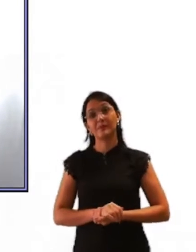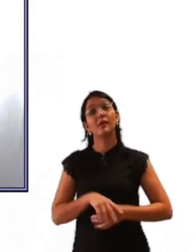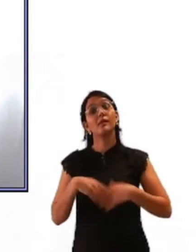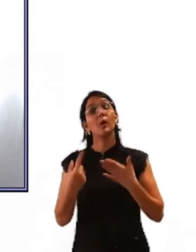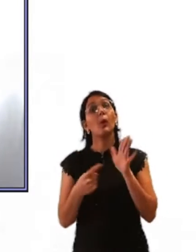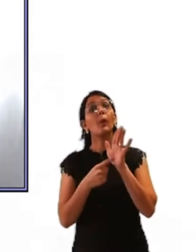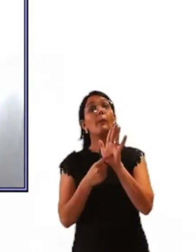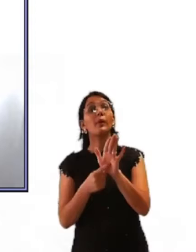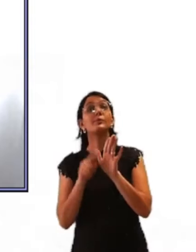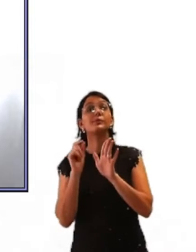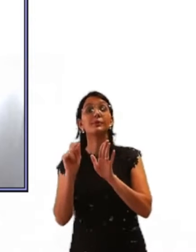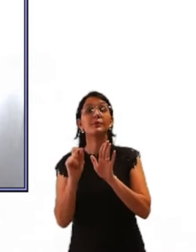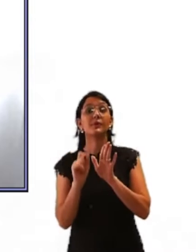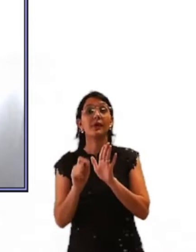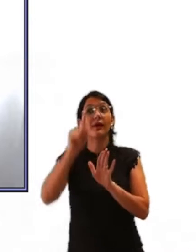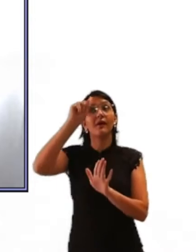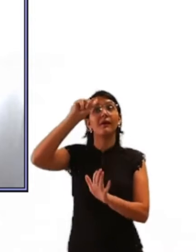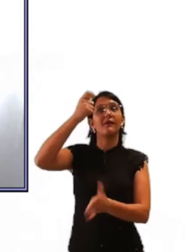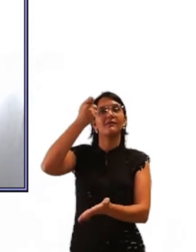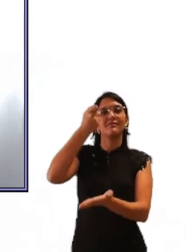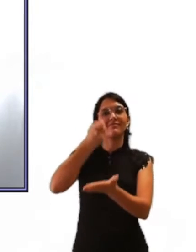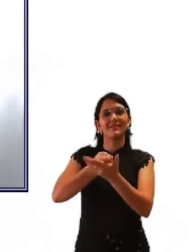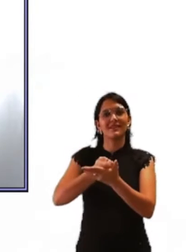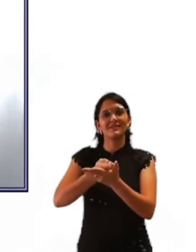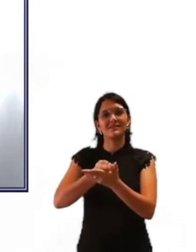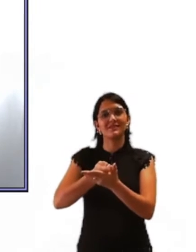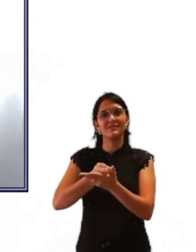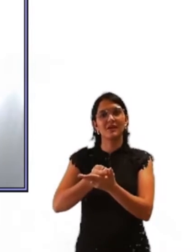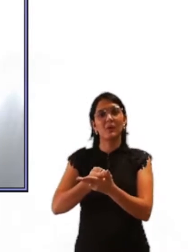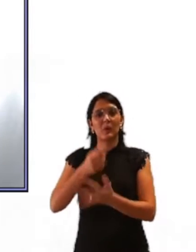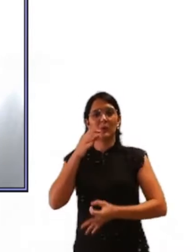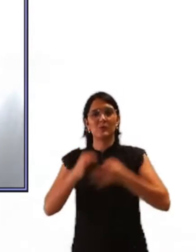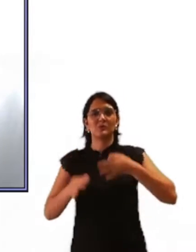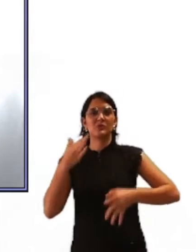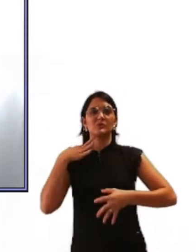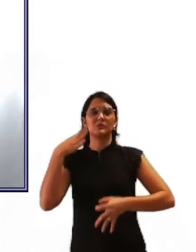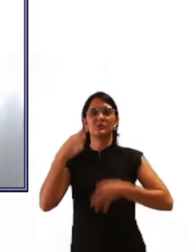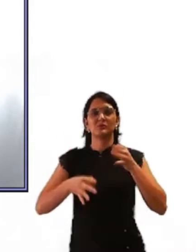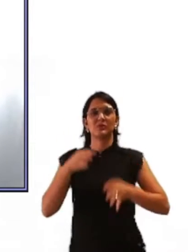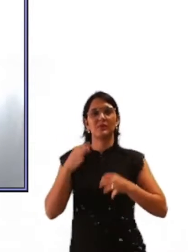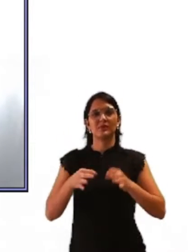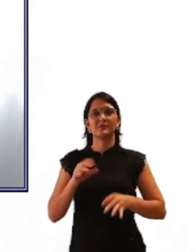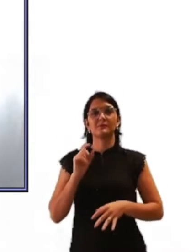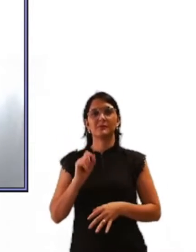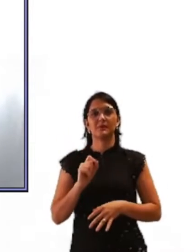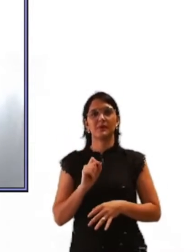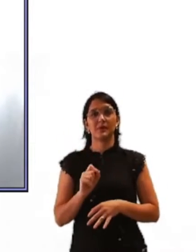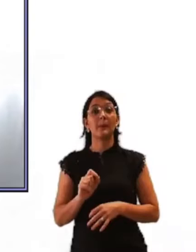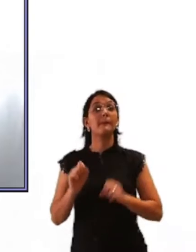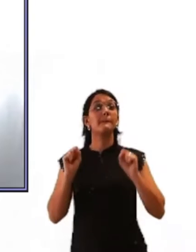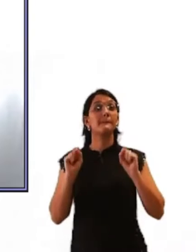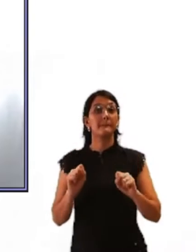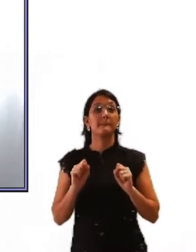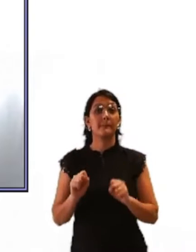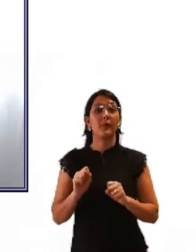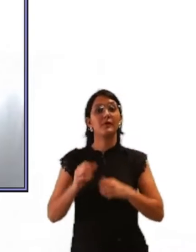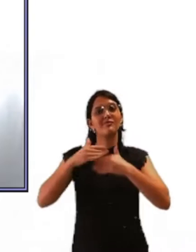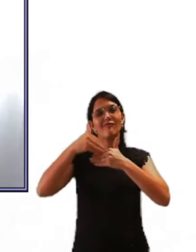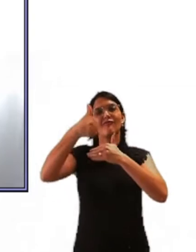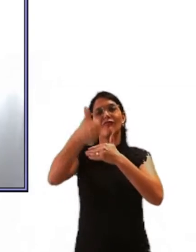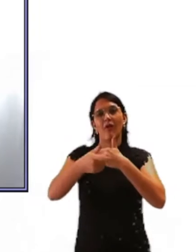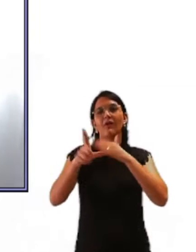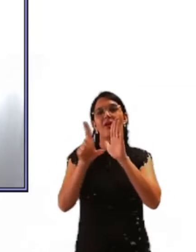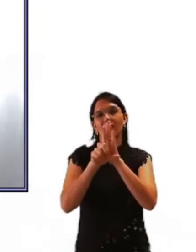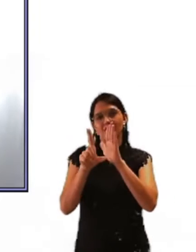ponto é: a tomada de decisão judicial, né, ela pode ter fatores